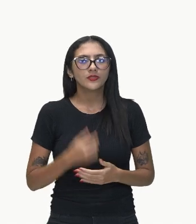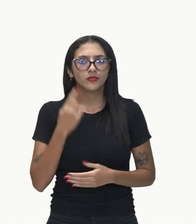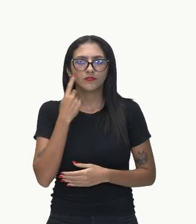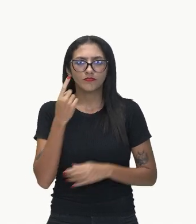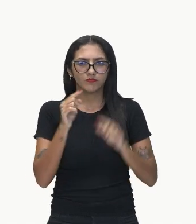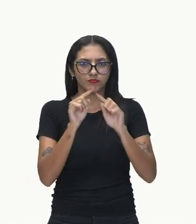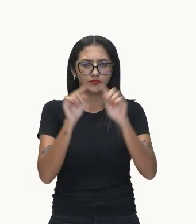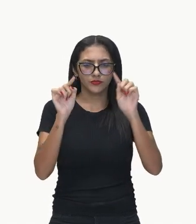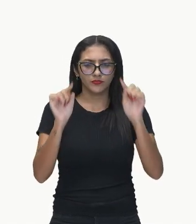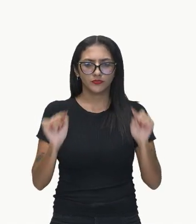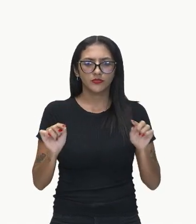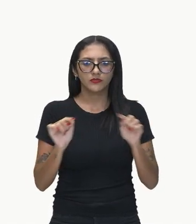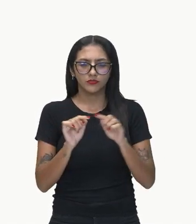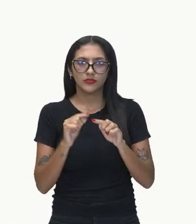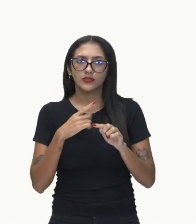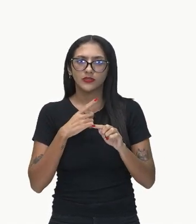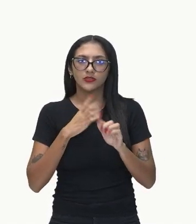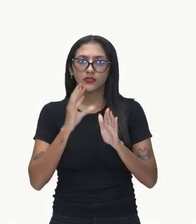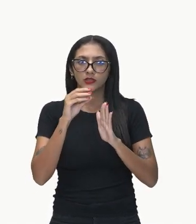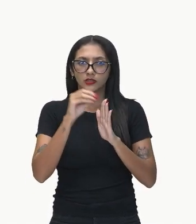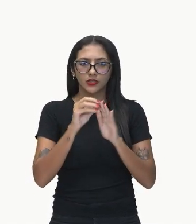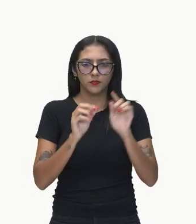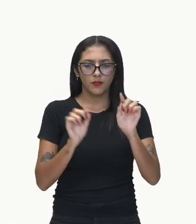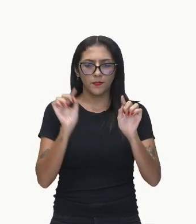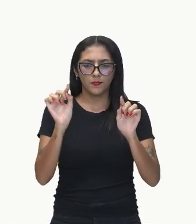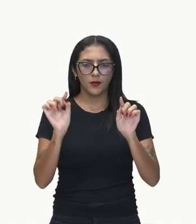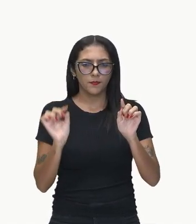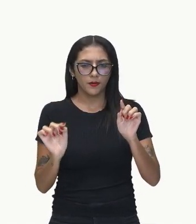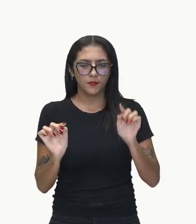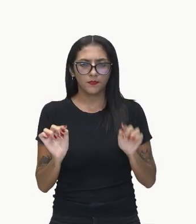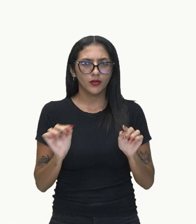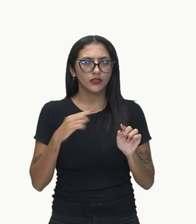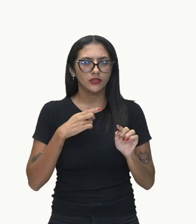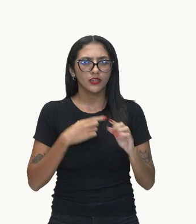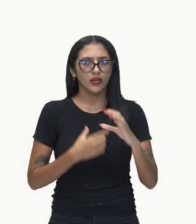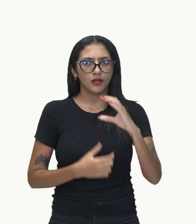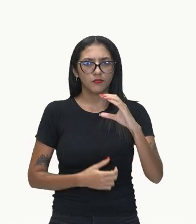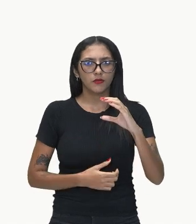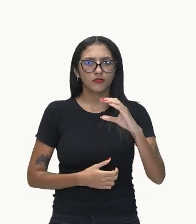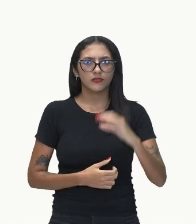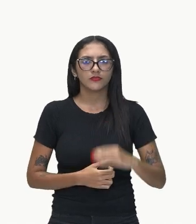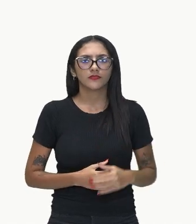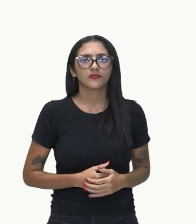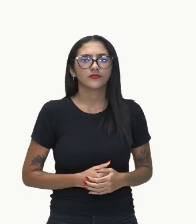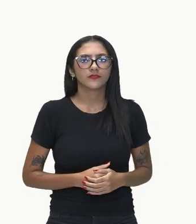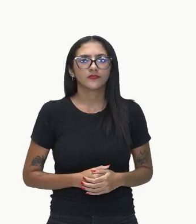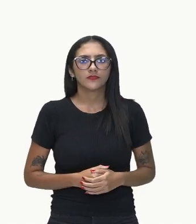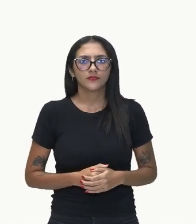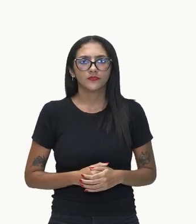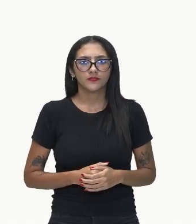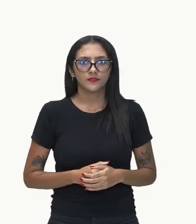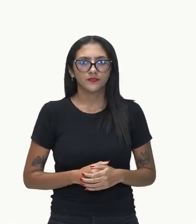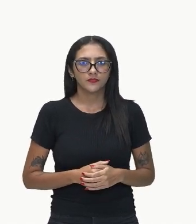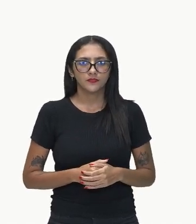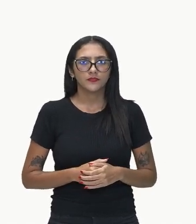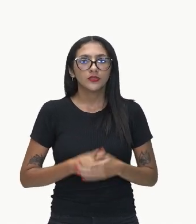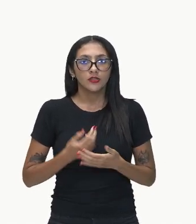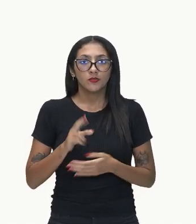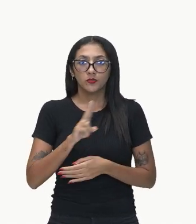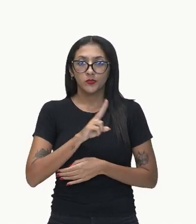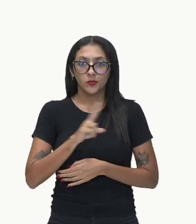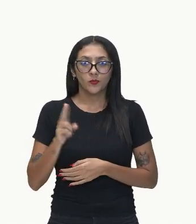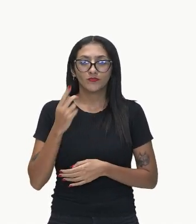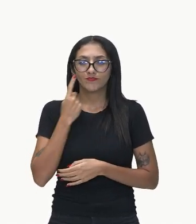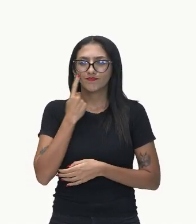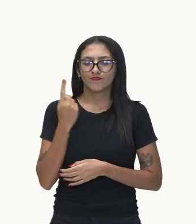desse é um carbono, e aí vamos representar melhor em forma de linhas. Então, quando a cadeia é